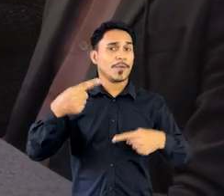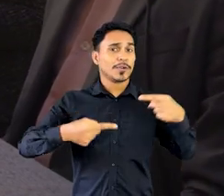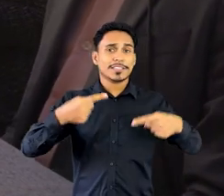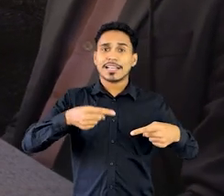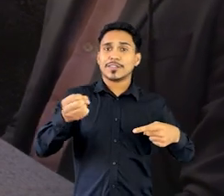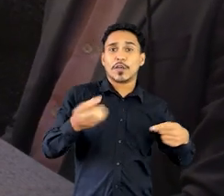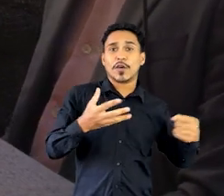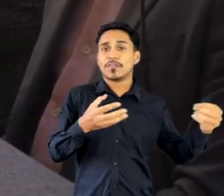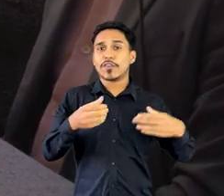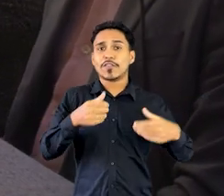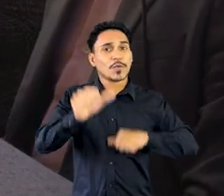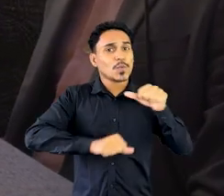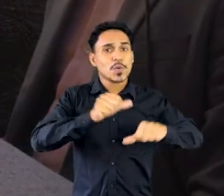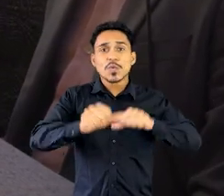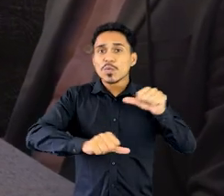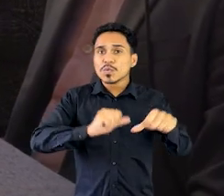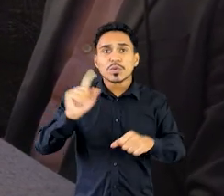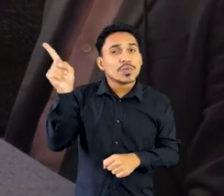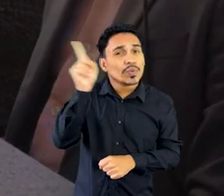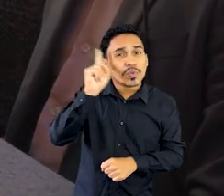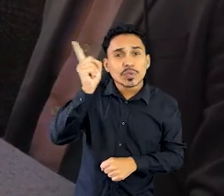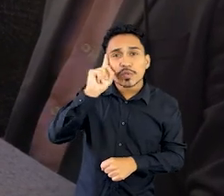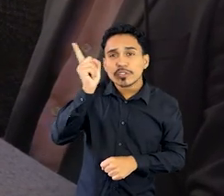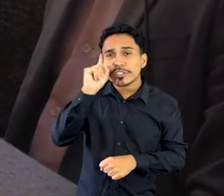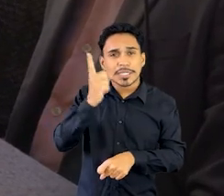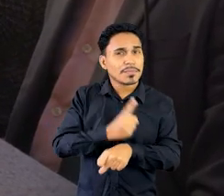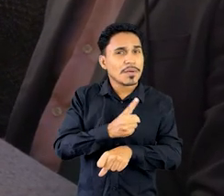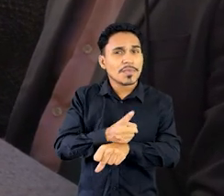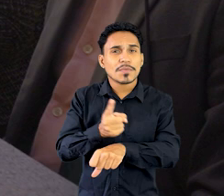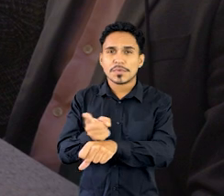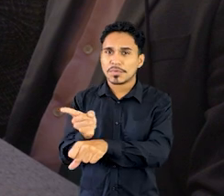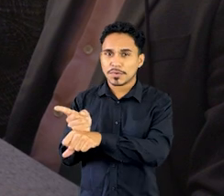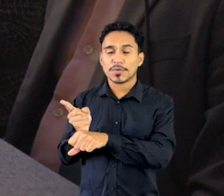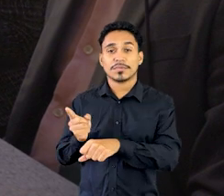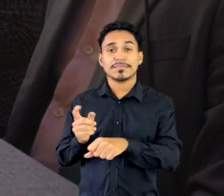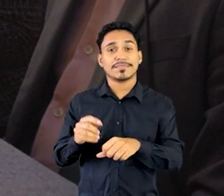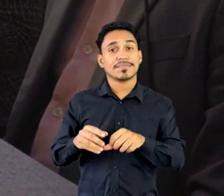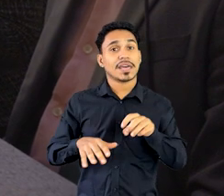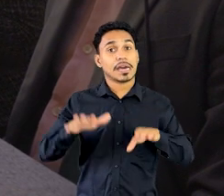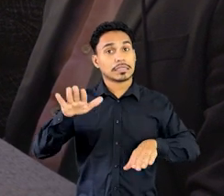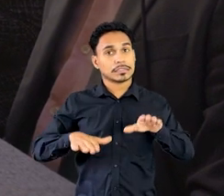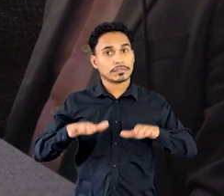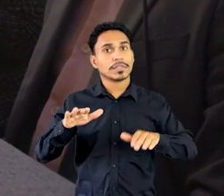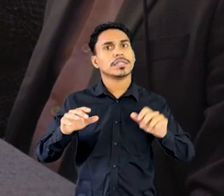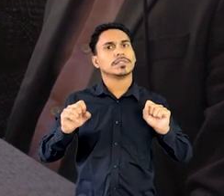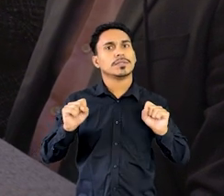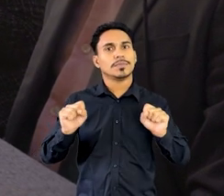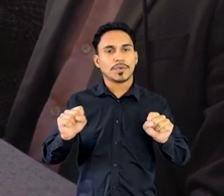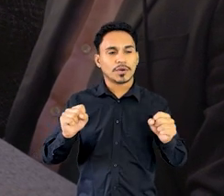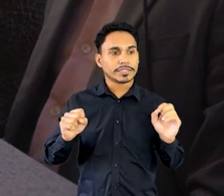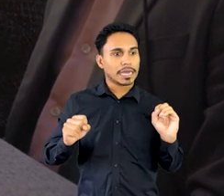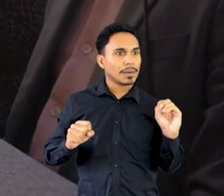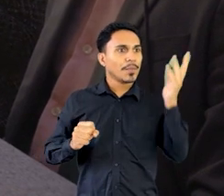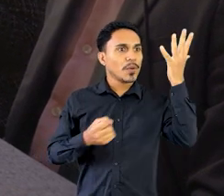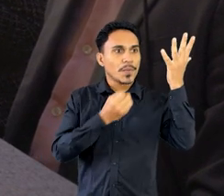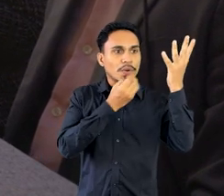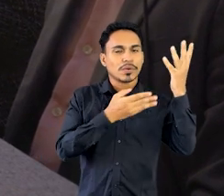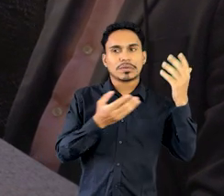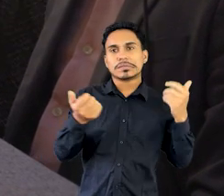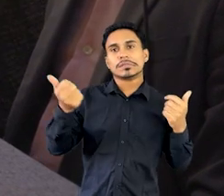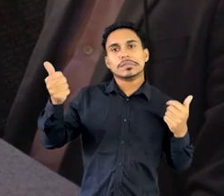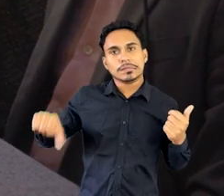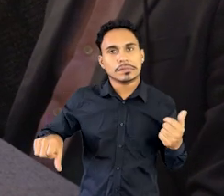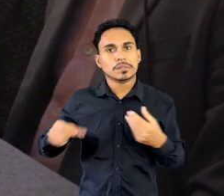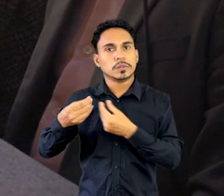fôlego porque é um trabalho diário e é um trabalho assim minuto a minuto porque às vezes pode vir uma coisa que é